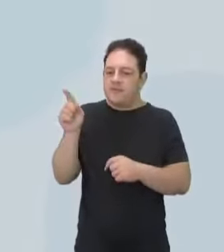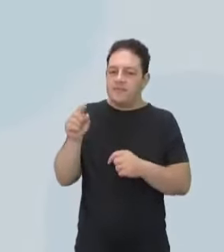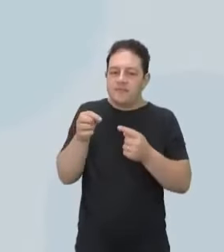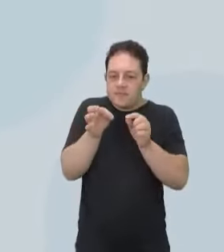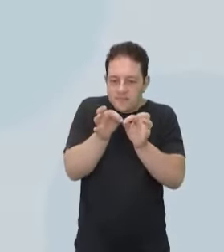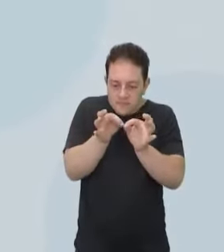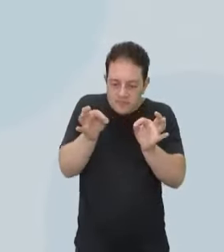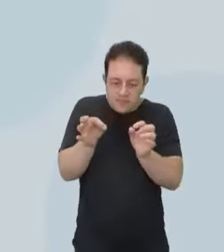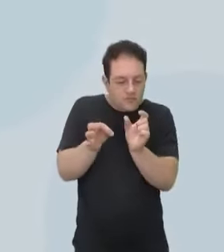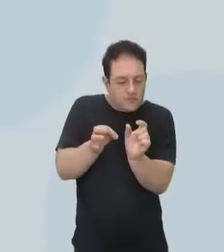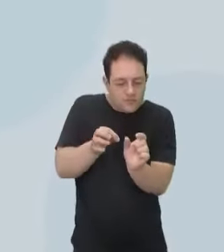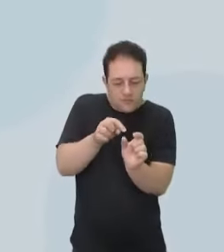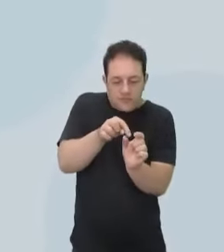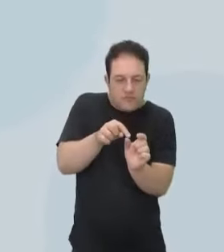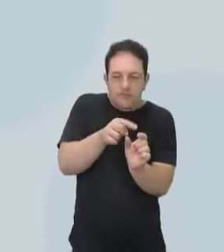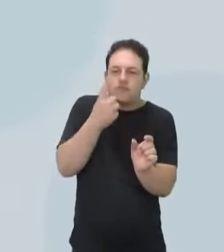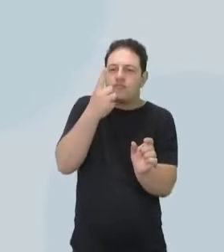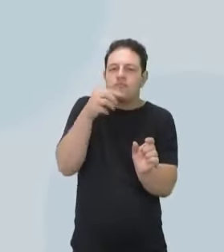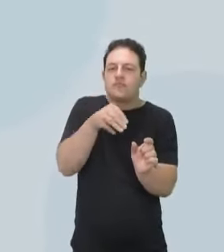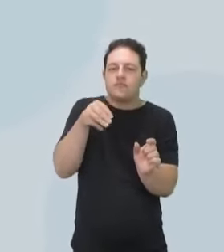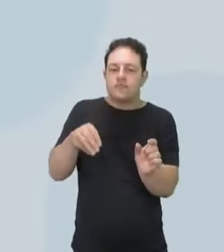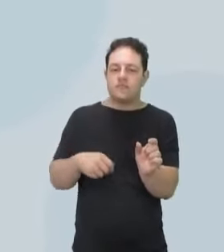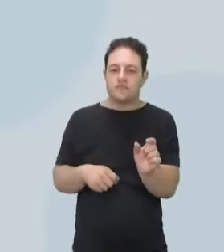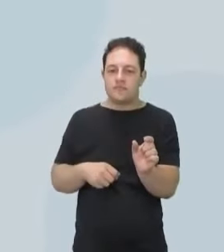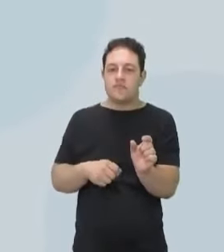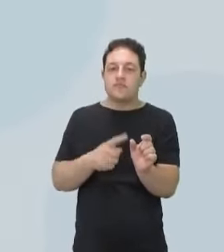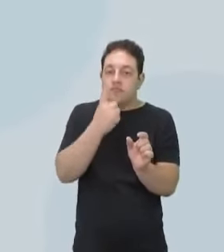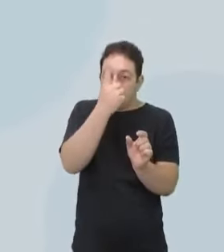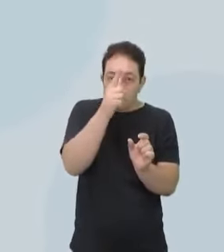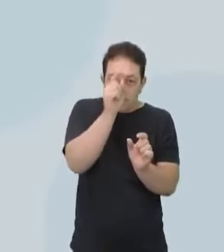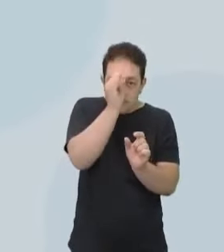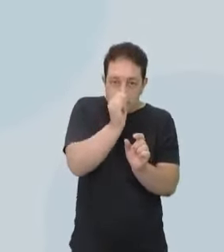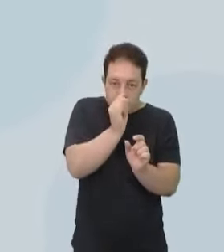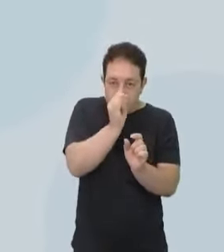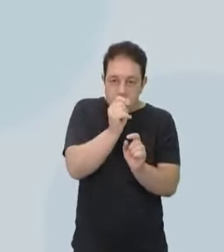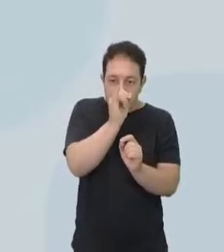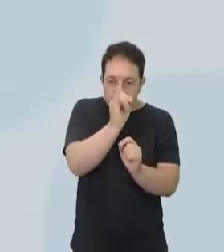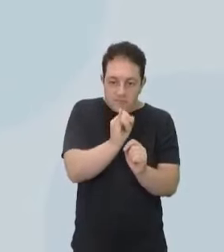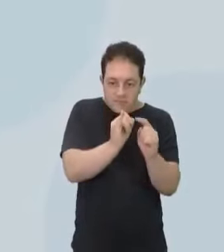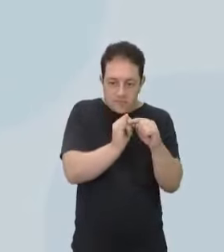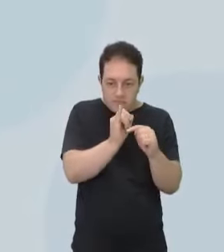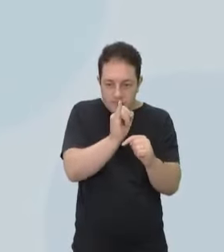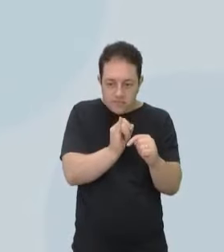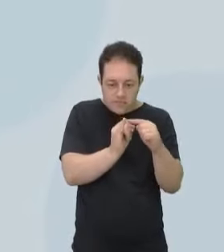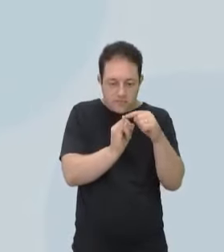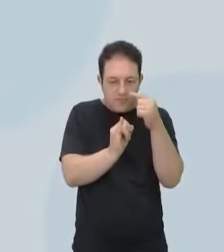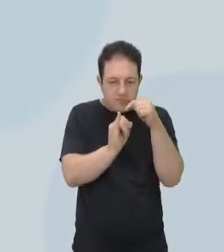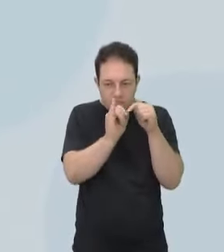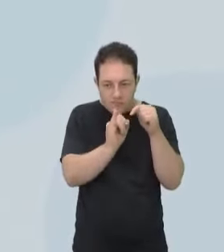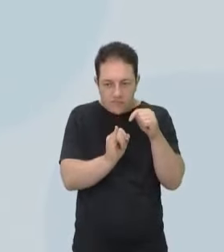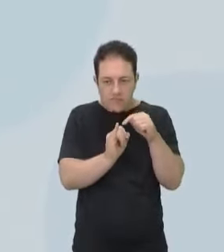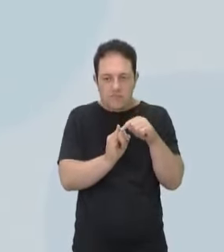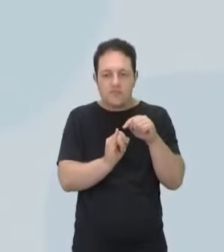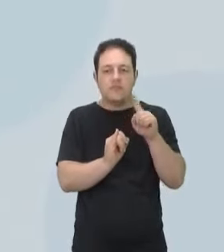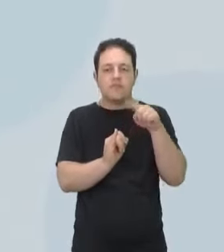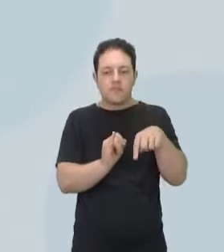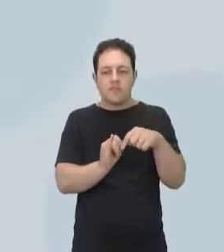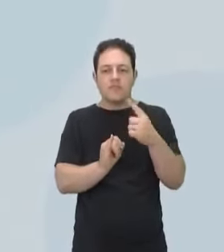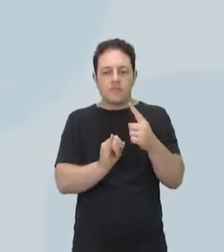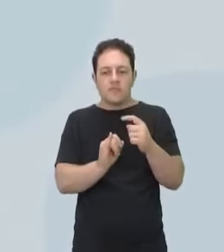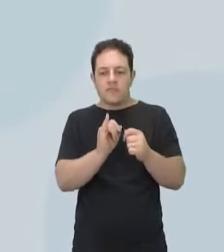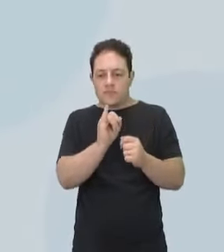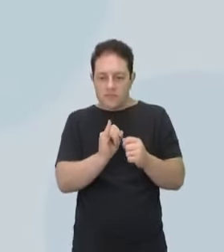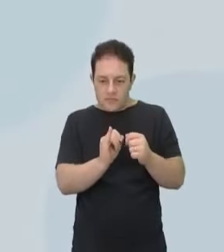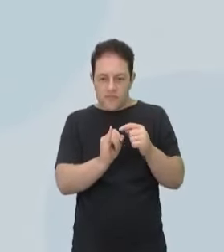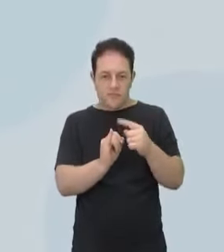daqueles risquinhos da régua. Se eu tenho um risquinho desse ao longo de 1 metro quadrado, risco no chão ali 1 metro por